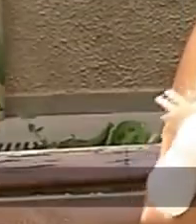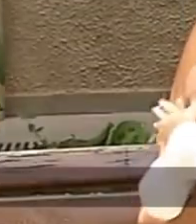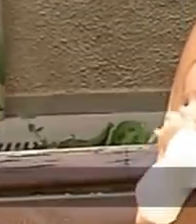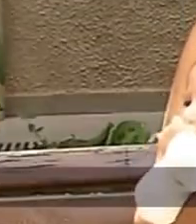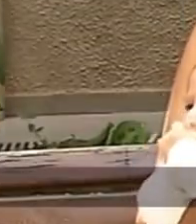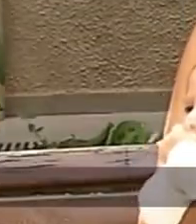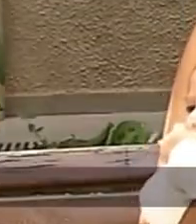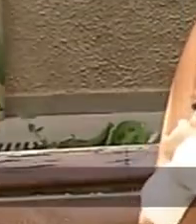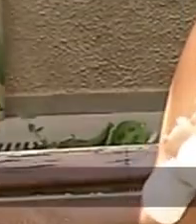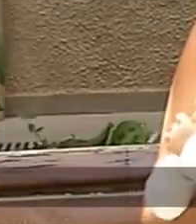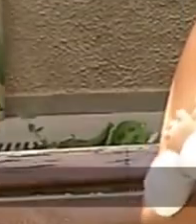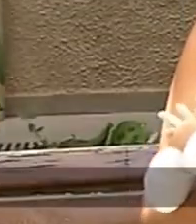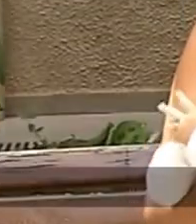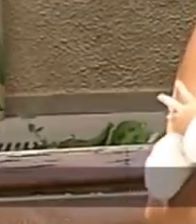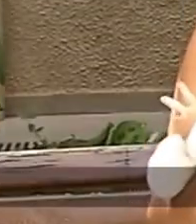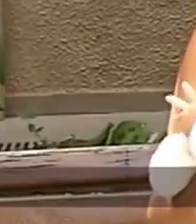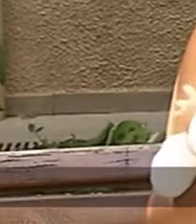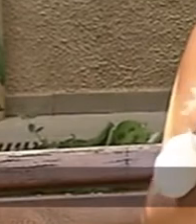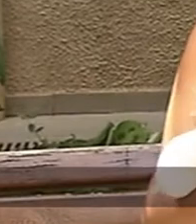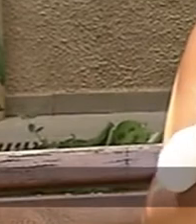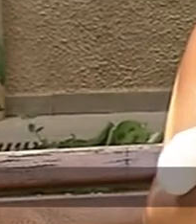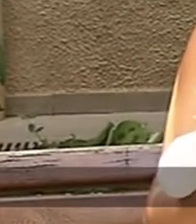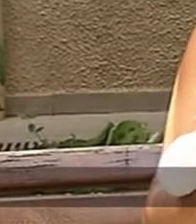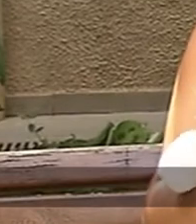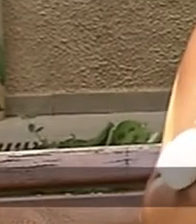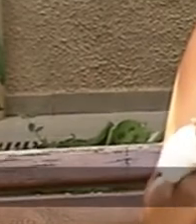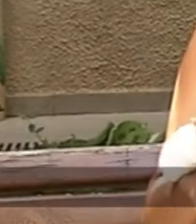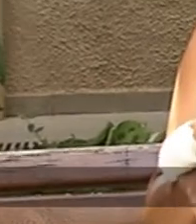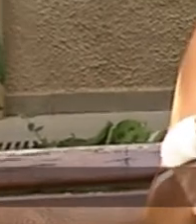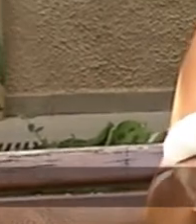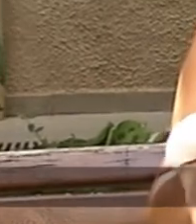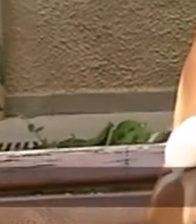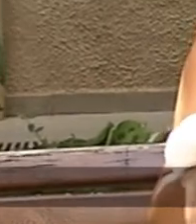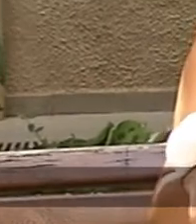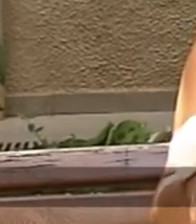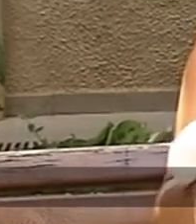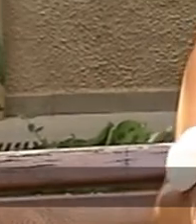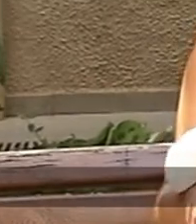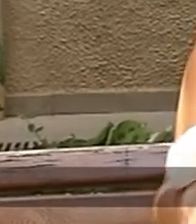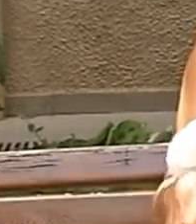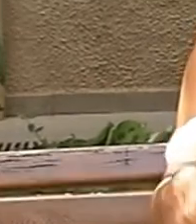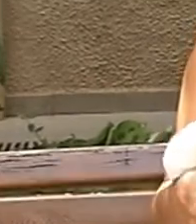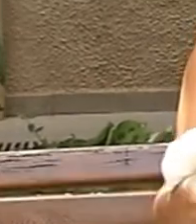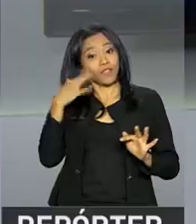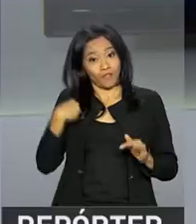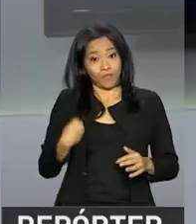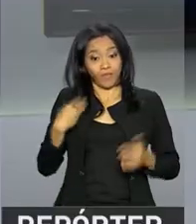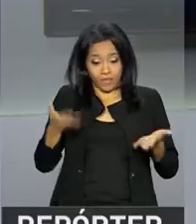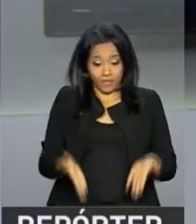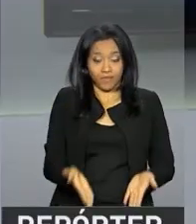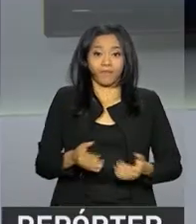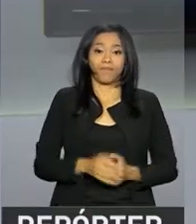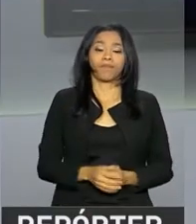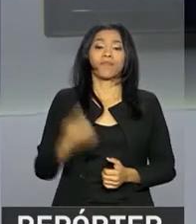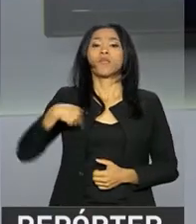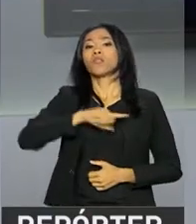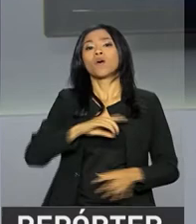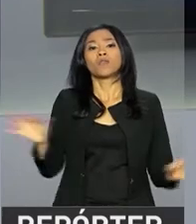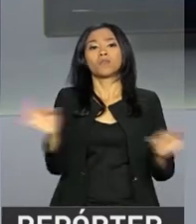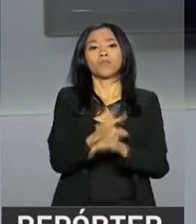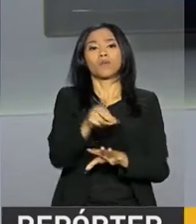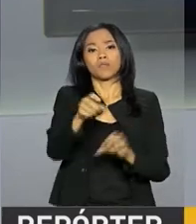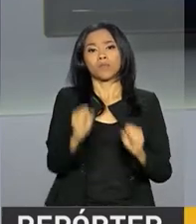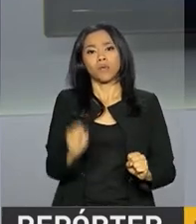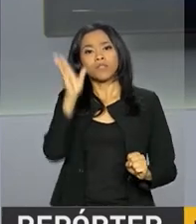uma melhor educação. E sim, estou muito feliz porque estamos aqui. Nós ficamos por aqui.